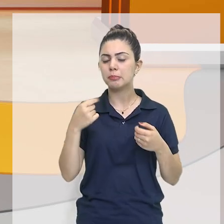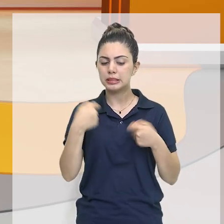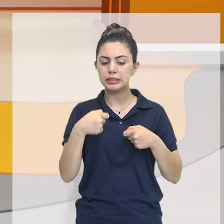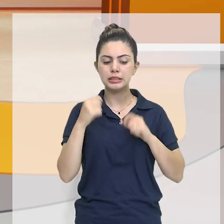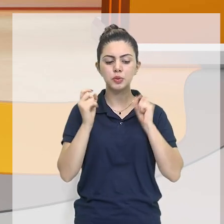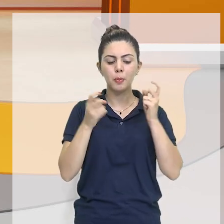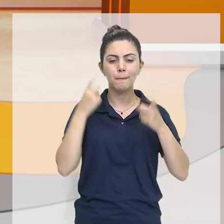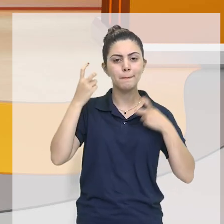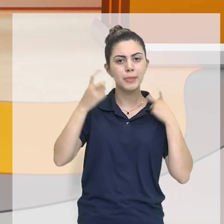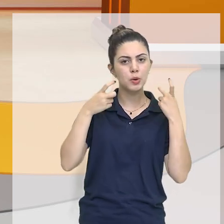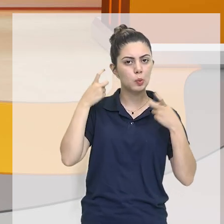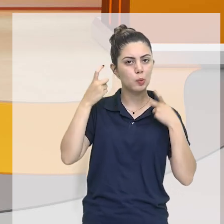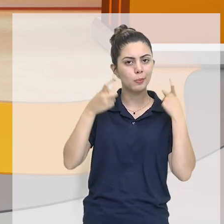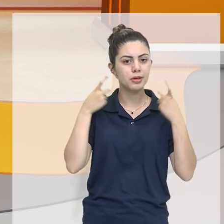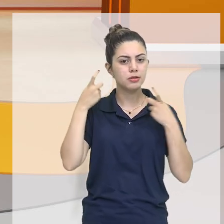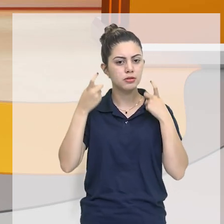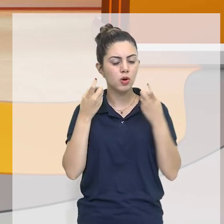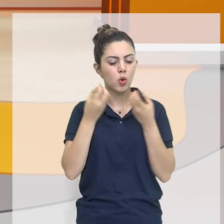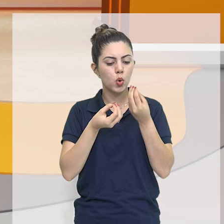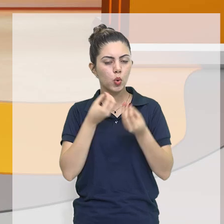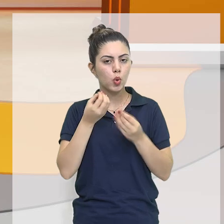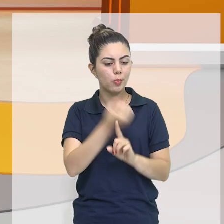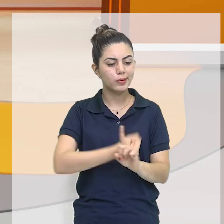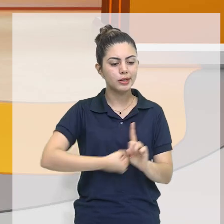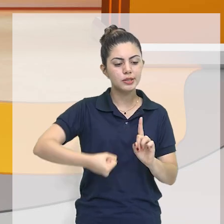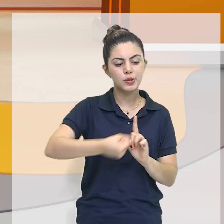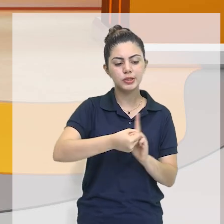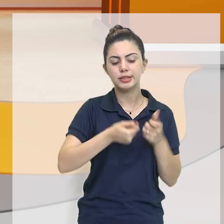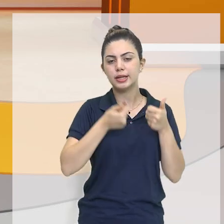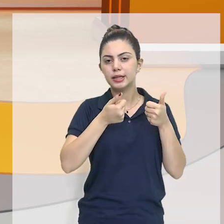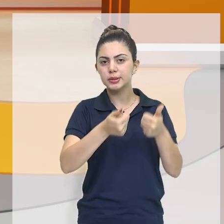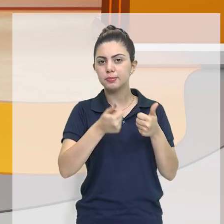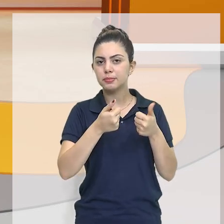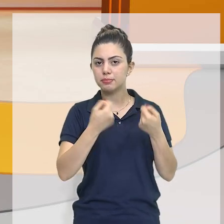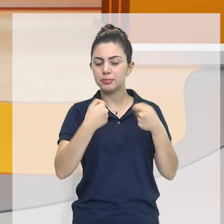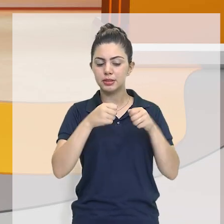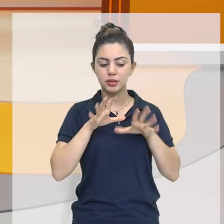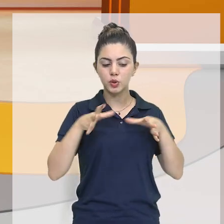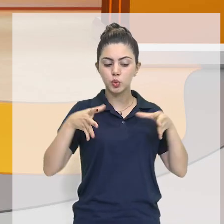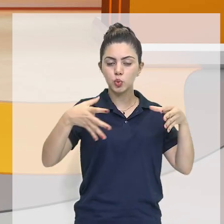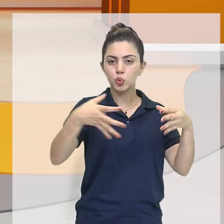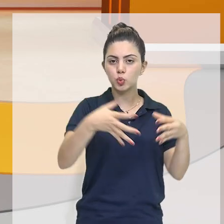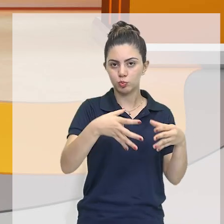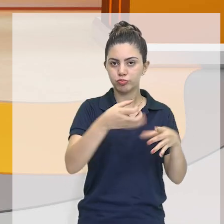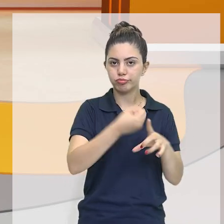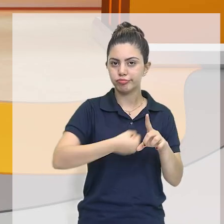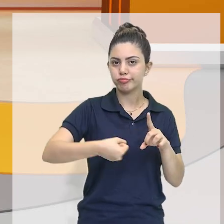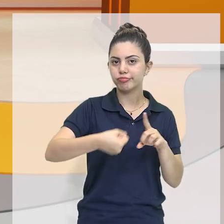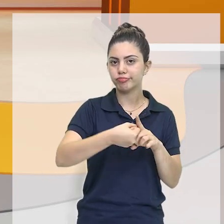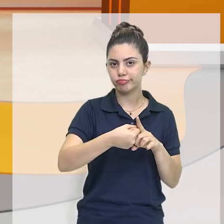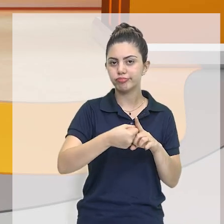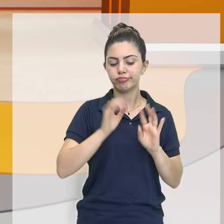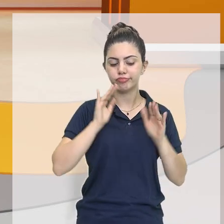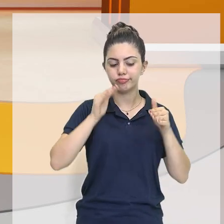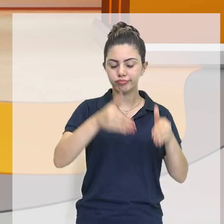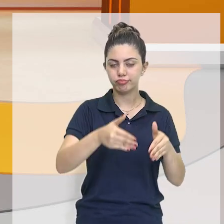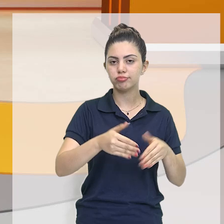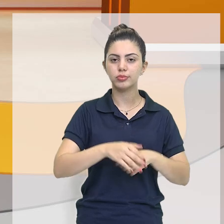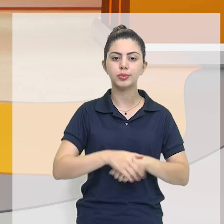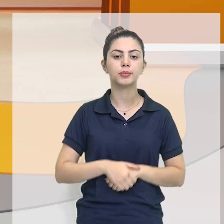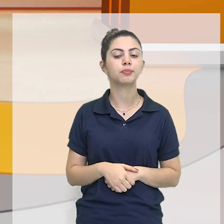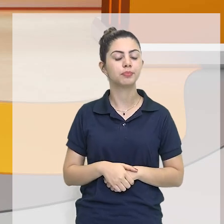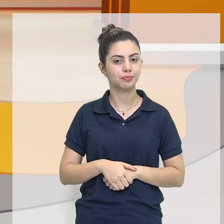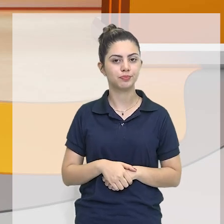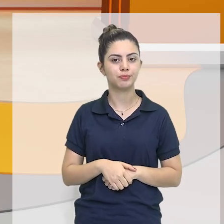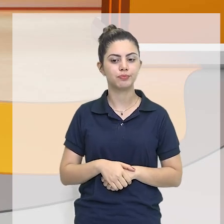preocupação no bem-estar social, na coletividade. E isso, né, vai